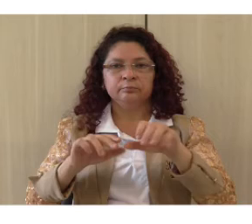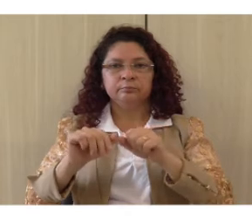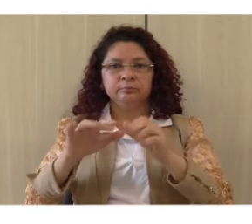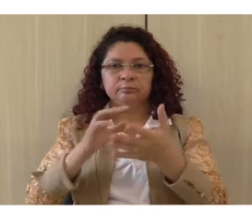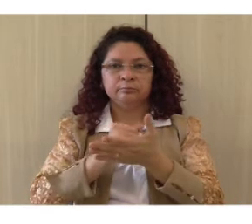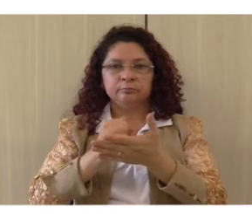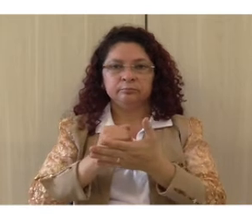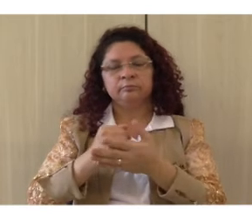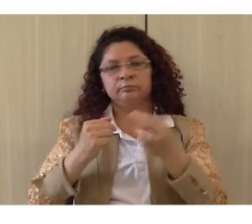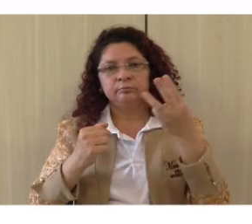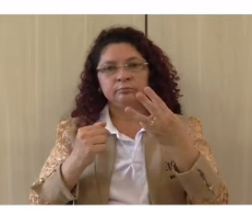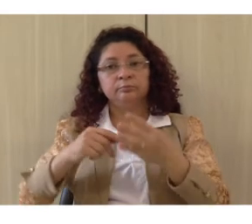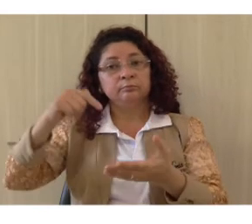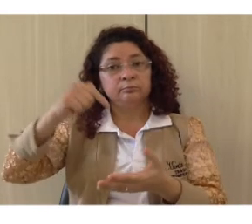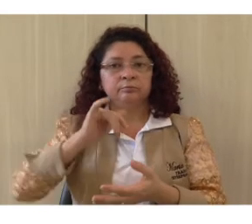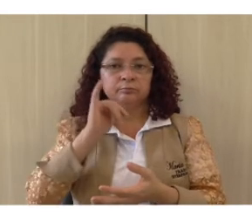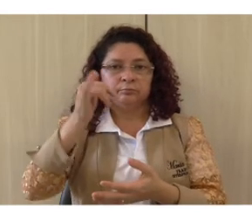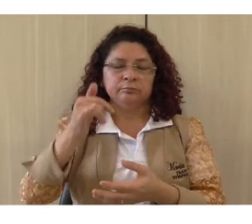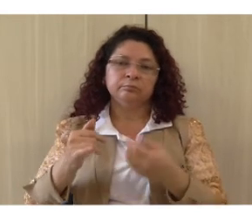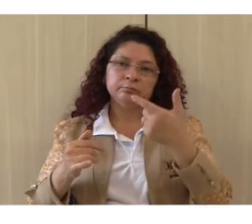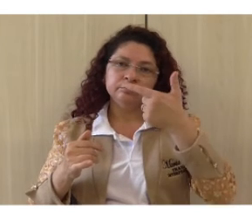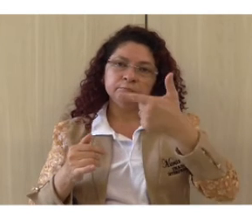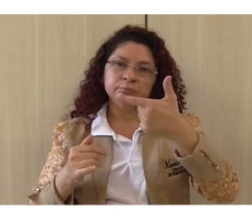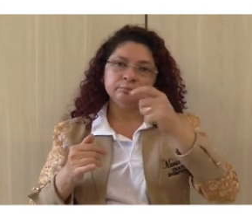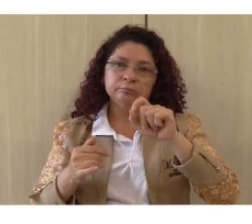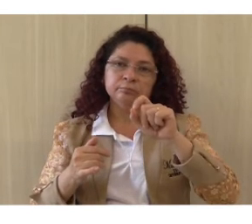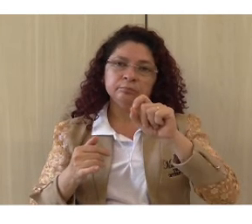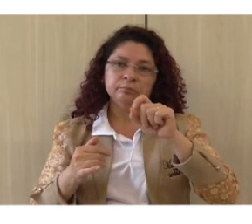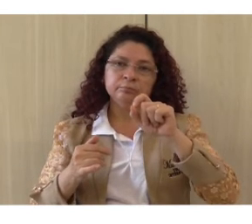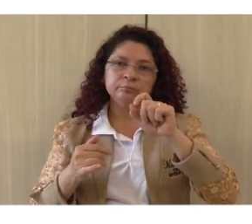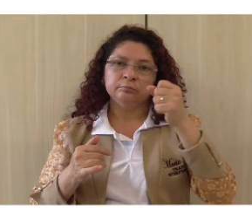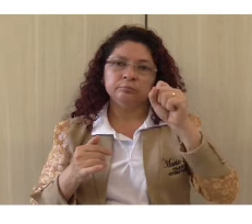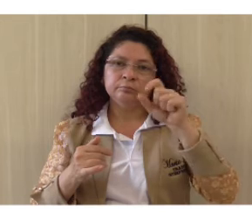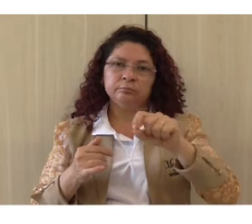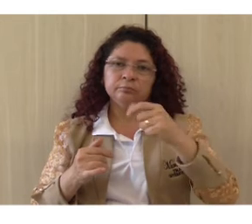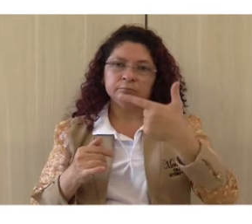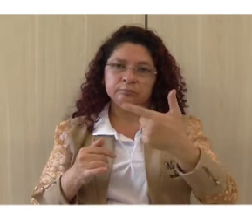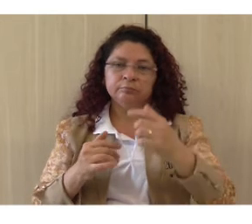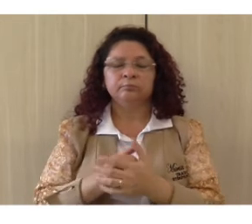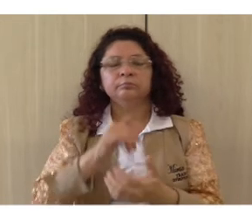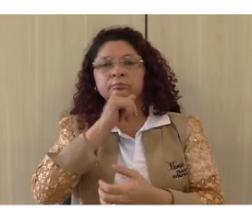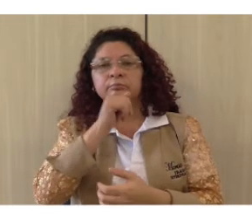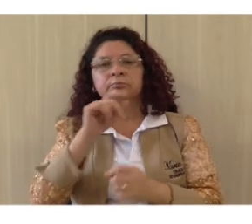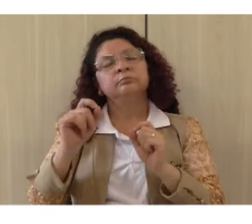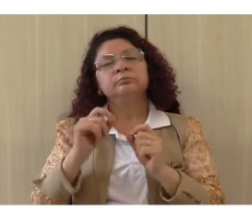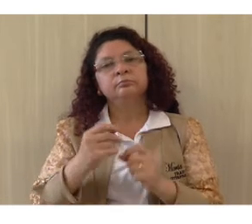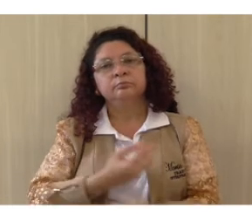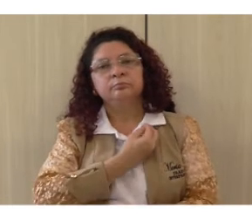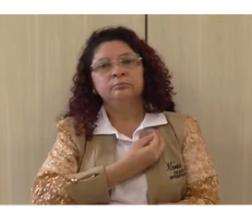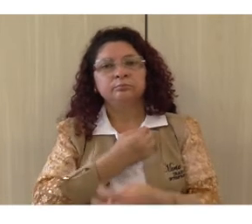3 deste edital. Item 2.8.2. A entrevista será realizada por